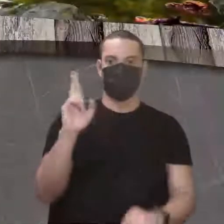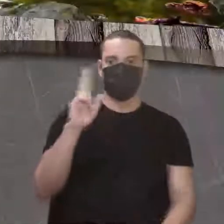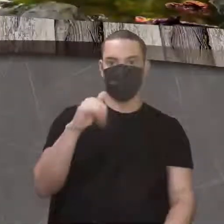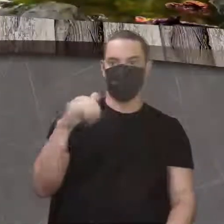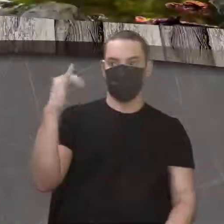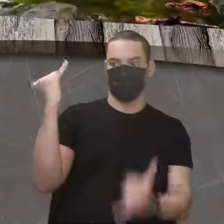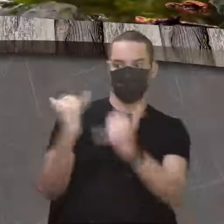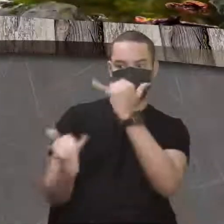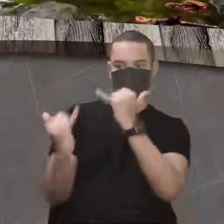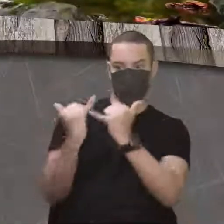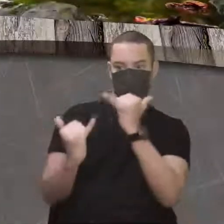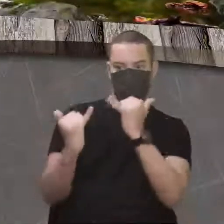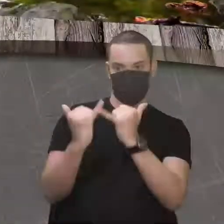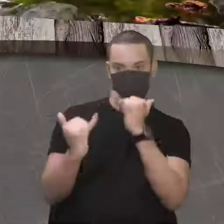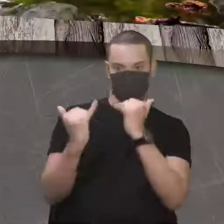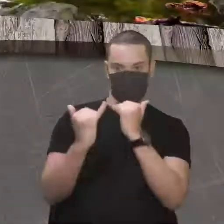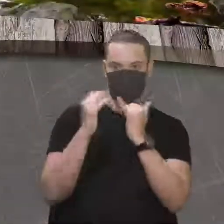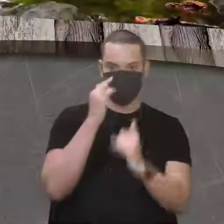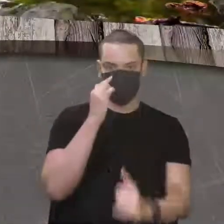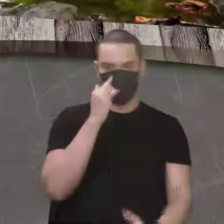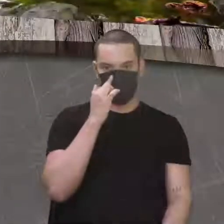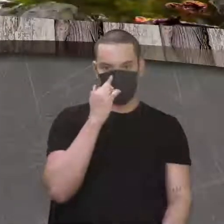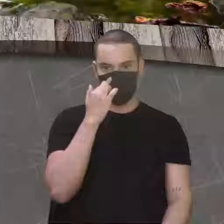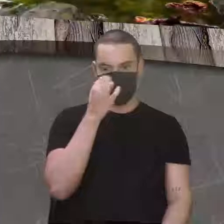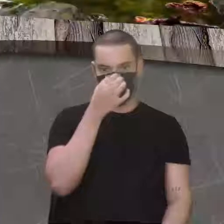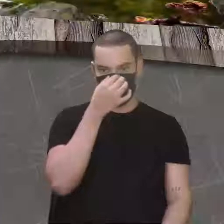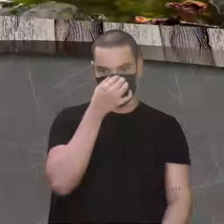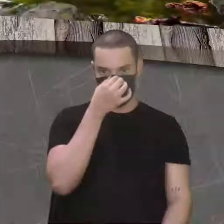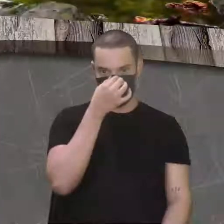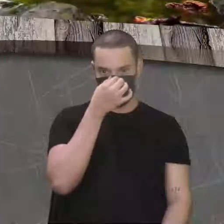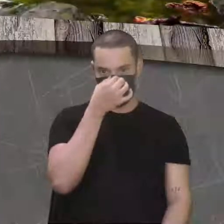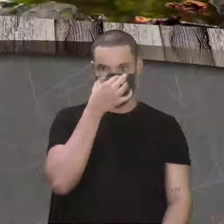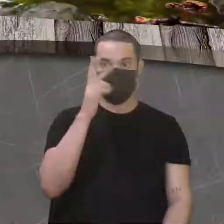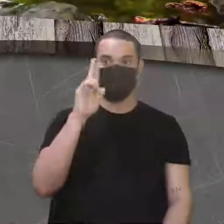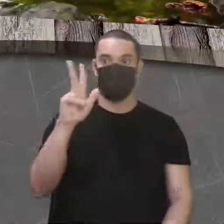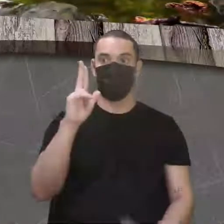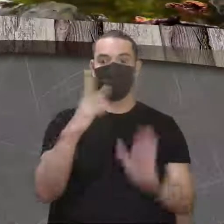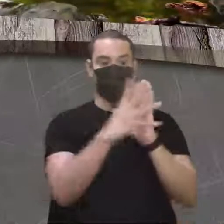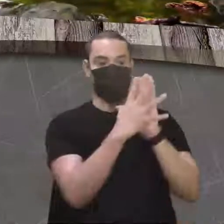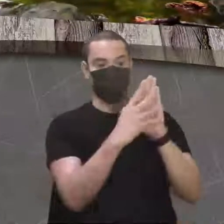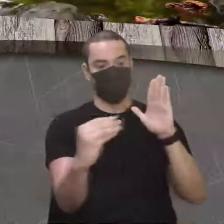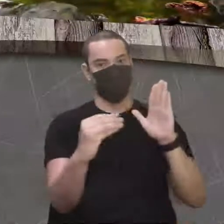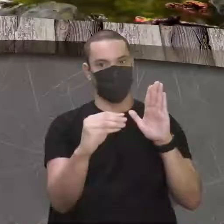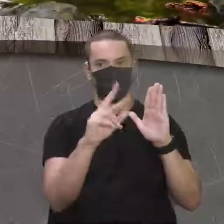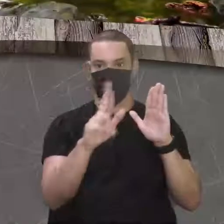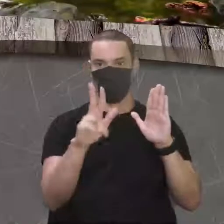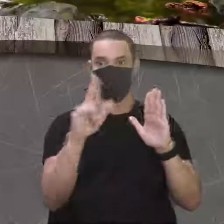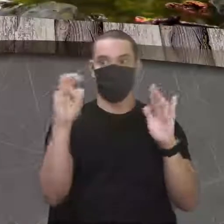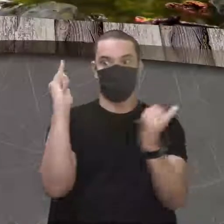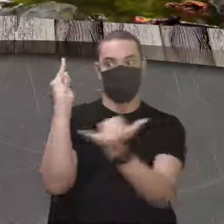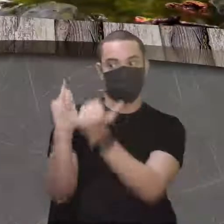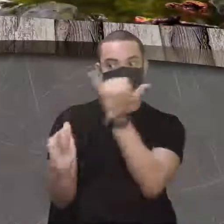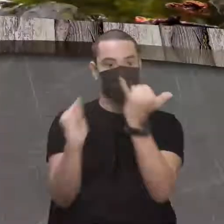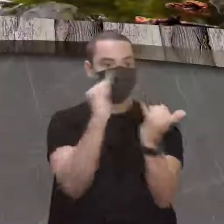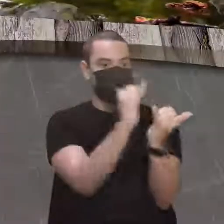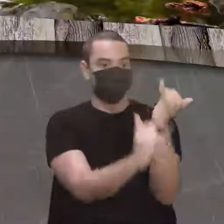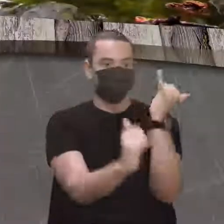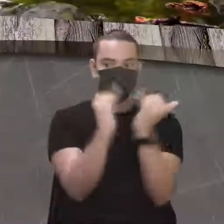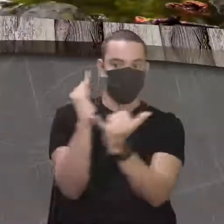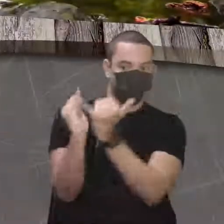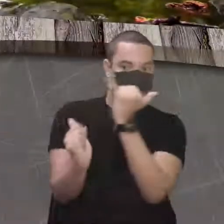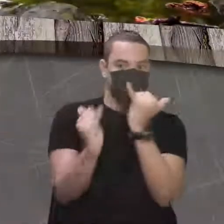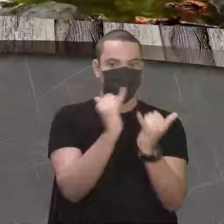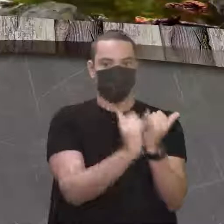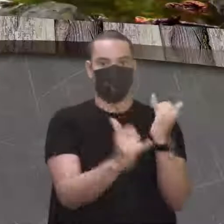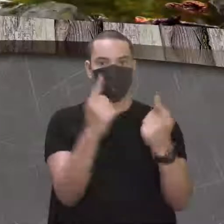mais próximo, aqueles que se assemelham. São iguaizinhos? Não, porque não são cópias, não são clones, tá? Mas eles têm um grau de